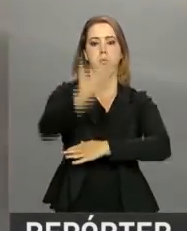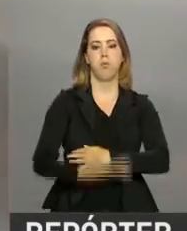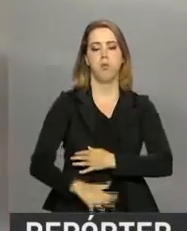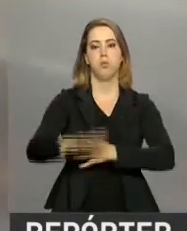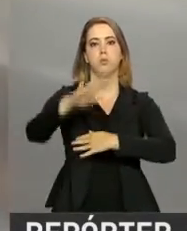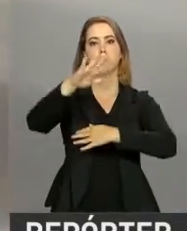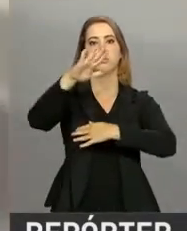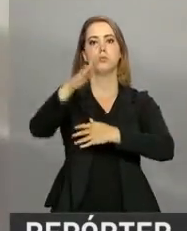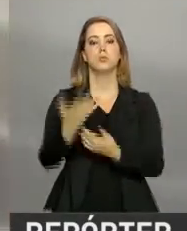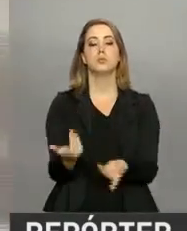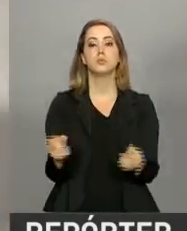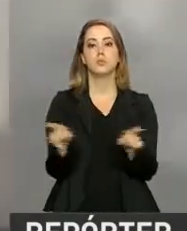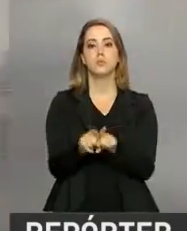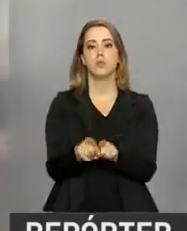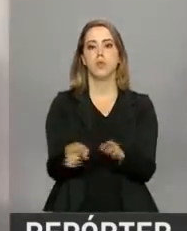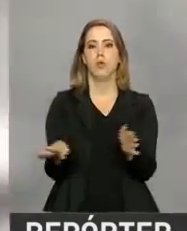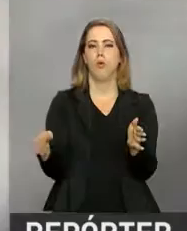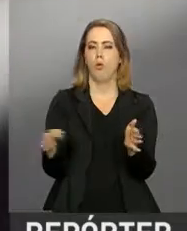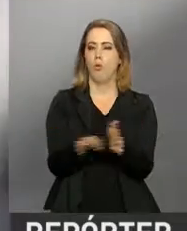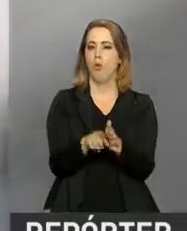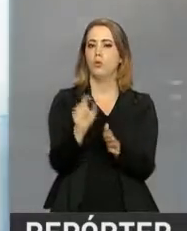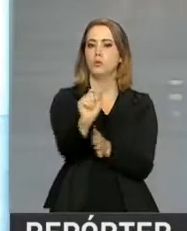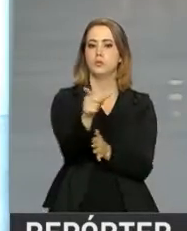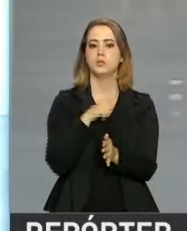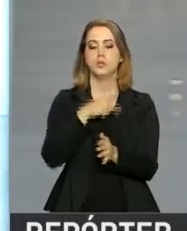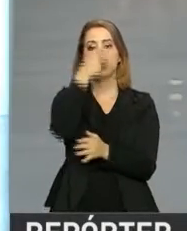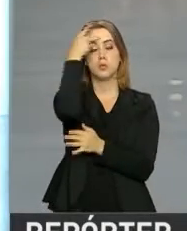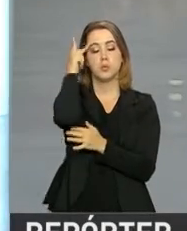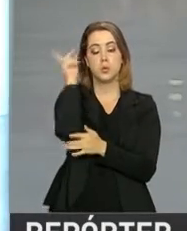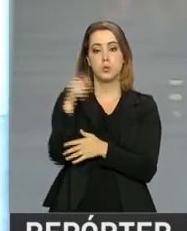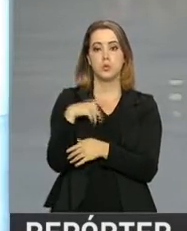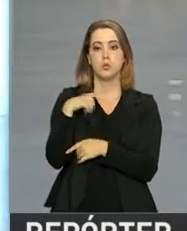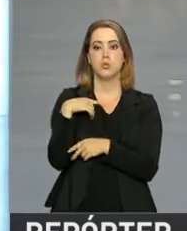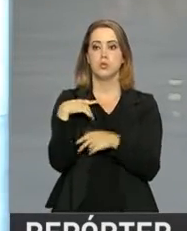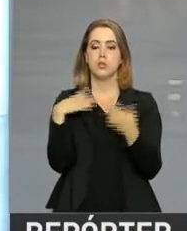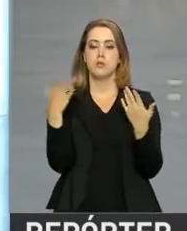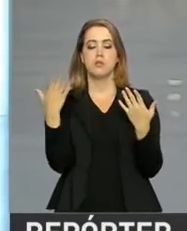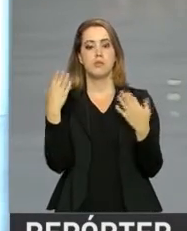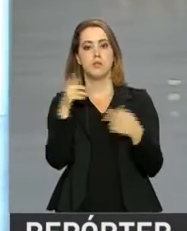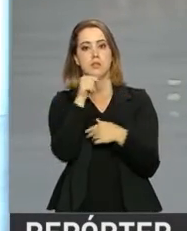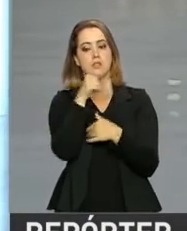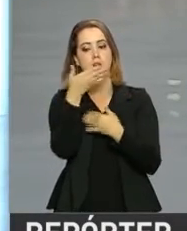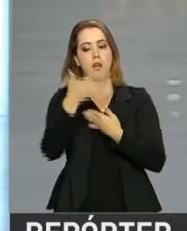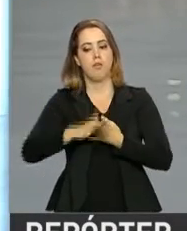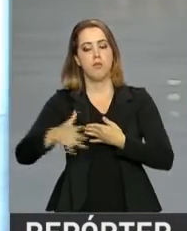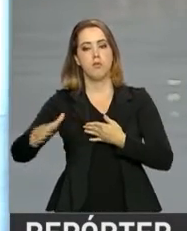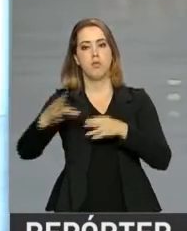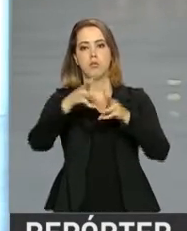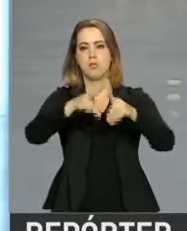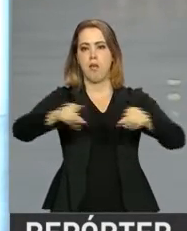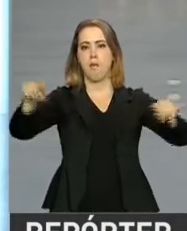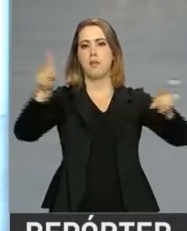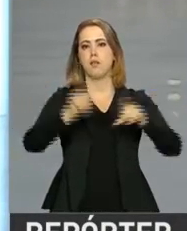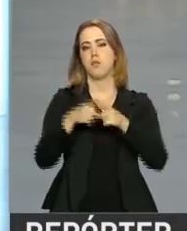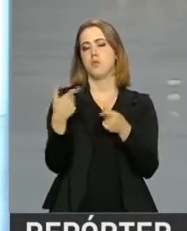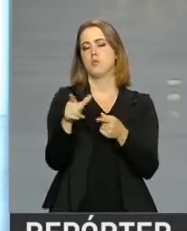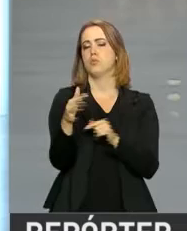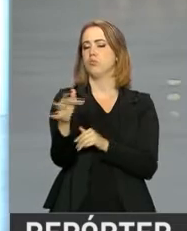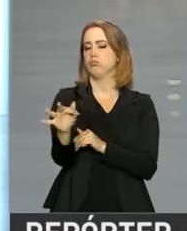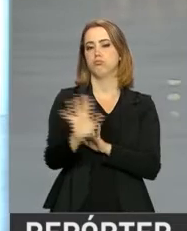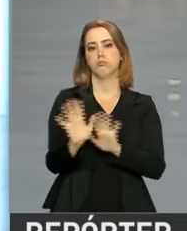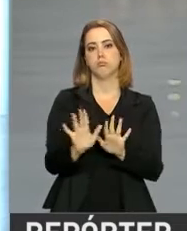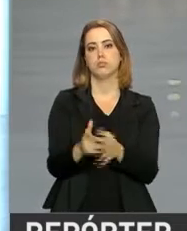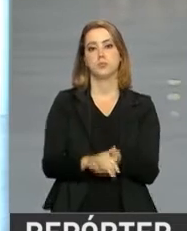no litoral neste caso haviam pessoas que estavam à beira mar mas elas não ficaram feridas por essa tisunami